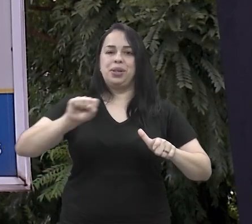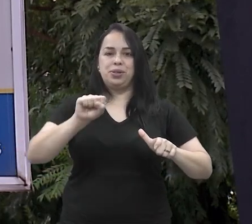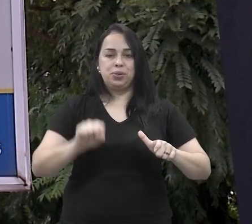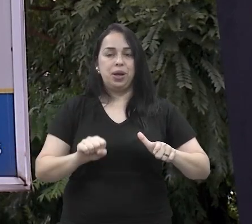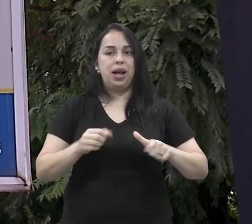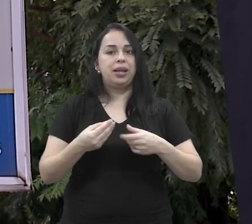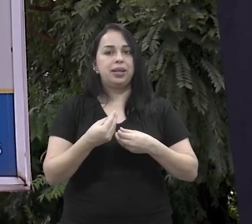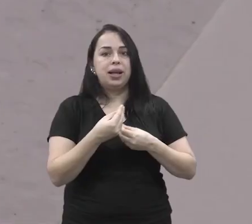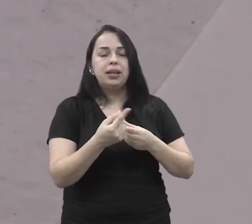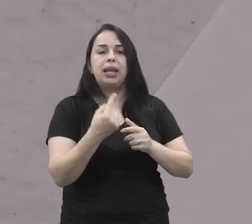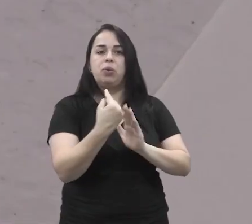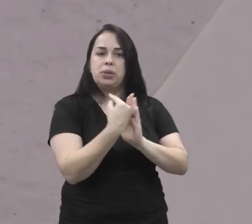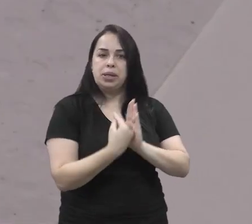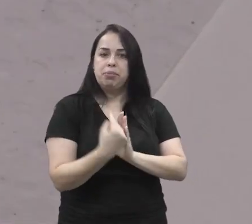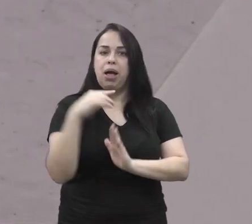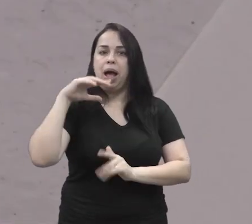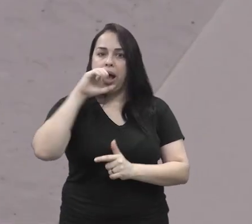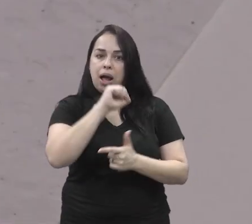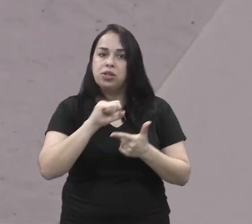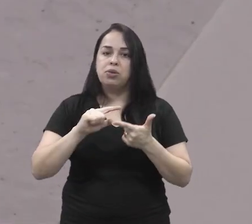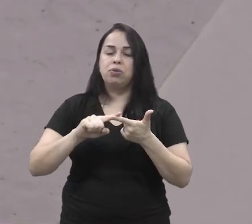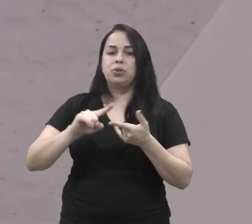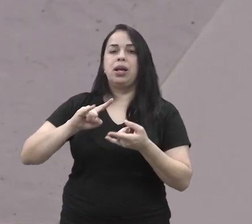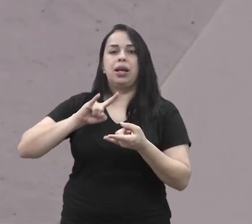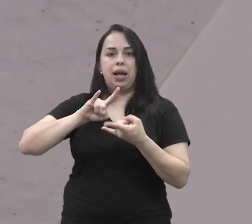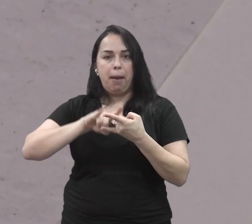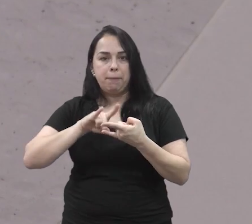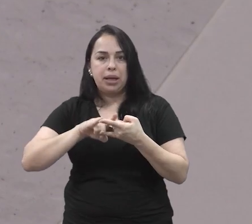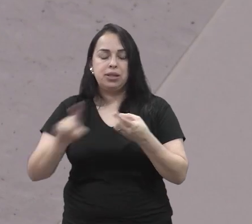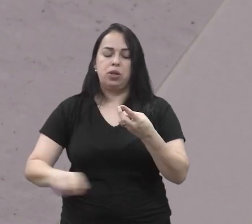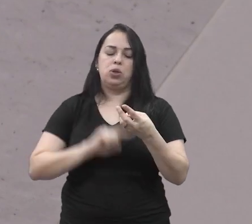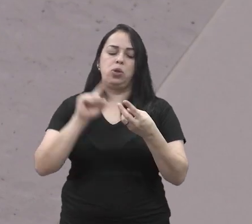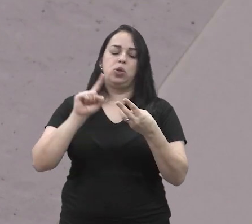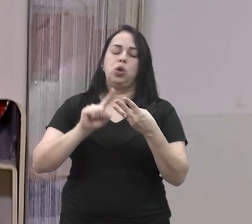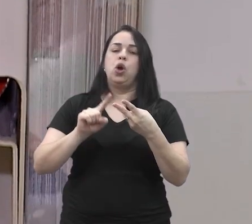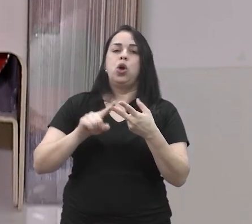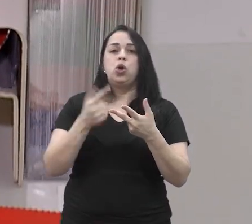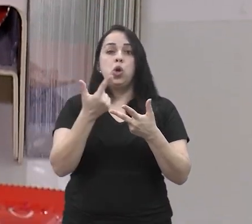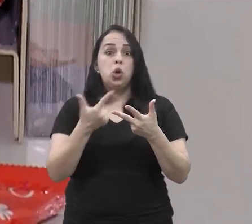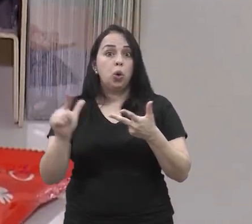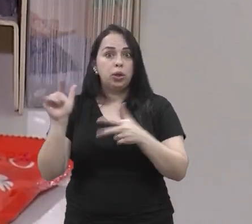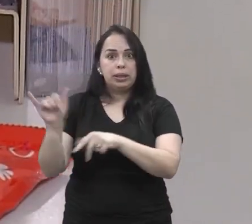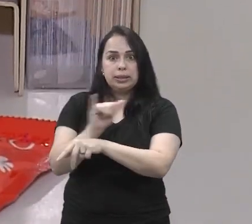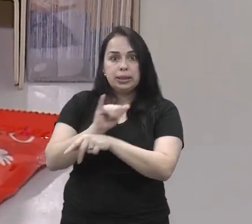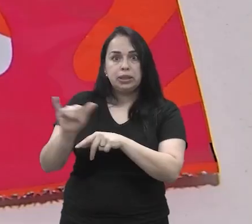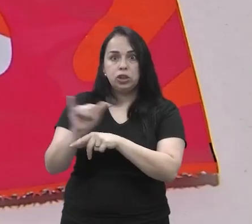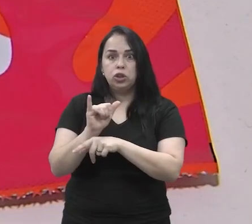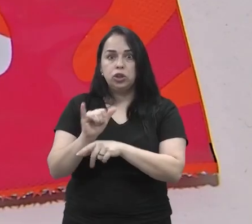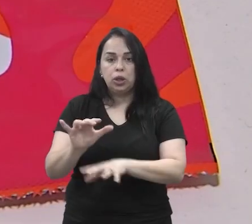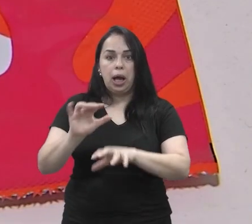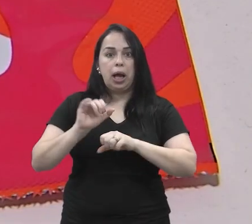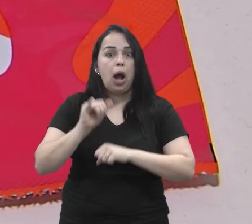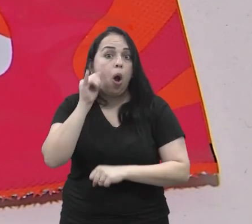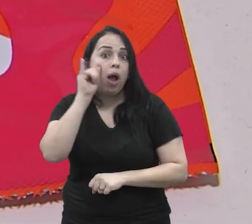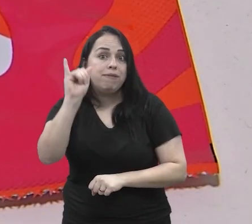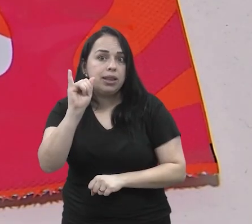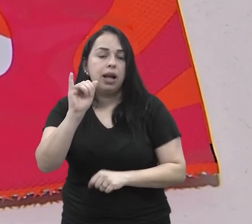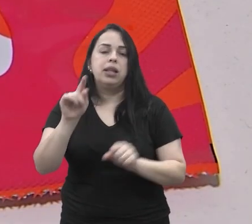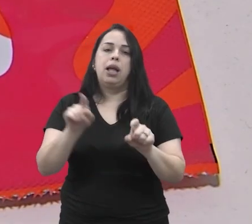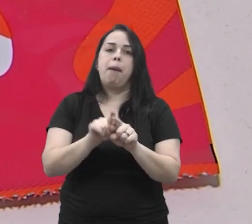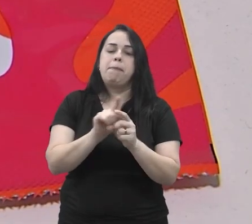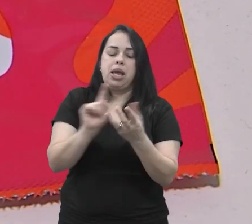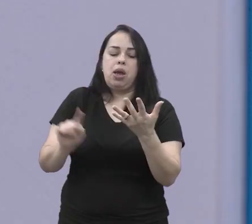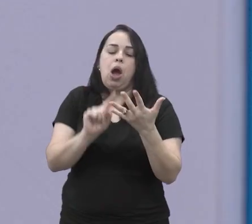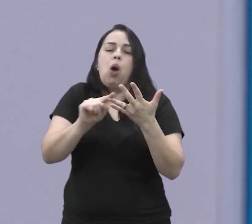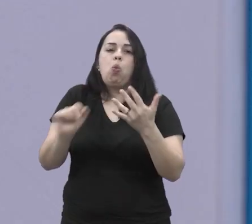na zona sul da cidade. Por aqui são oferecidos os exames rápidos, os preservativos e outras formas de evitar